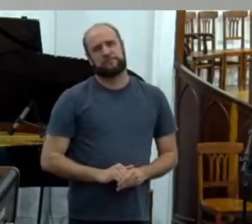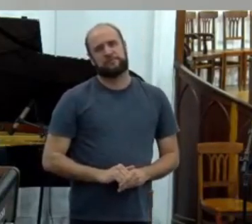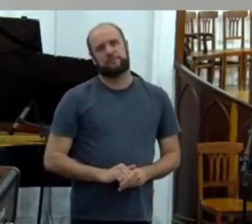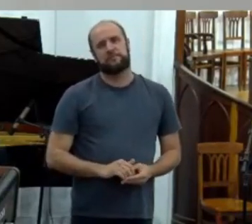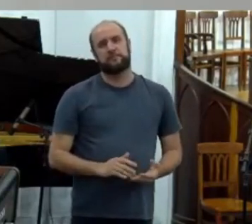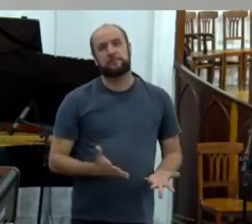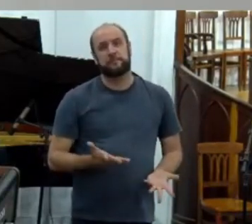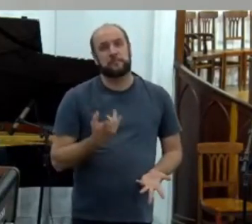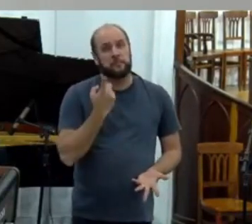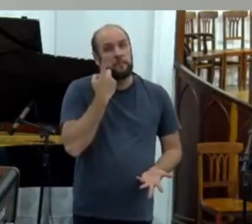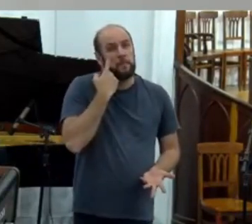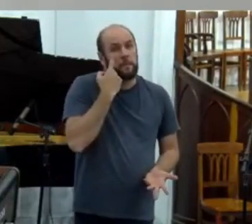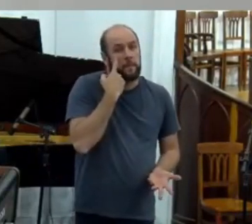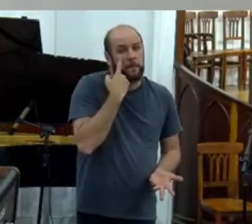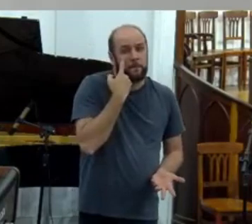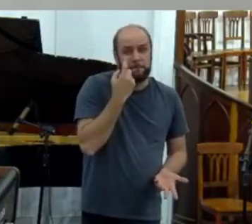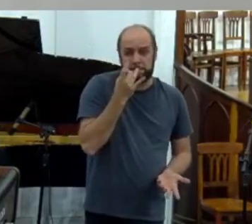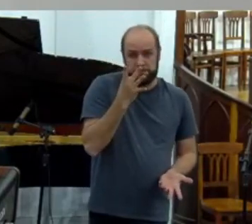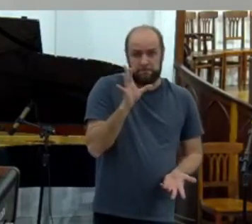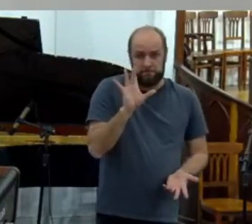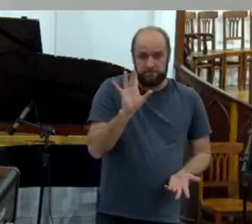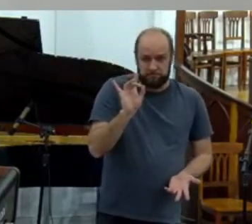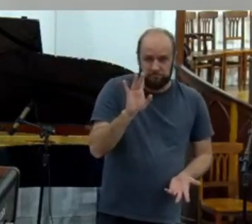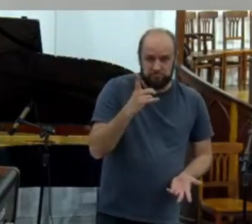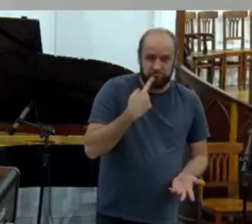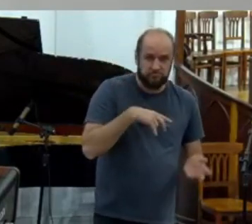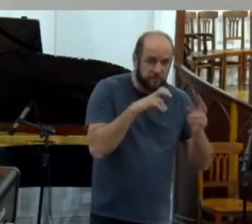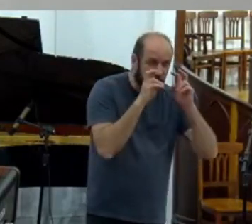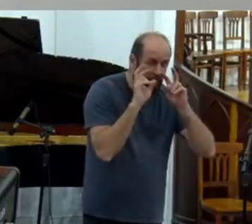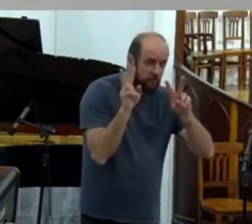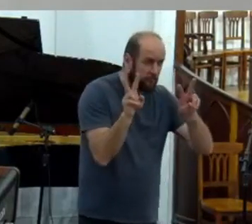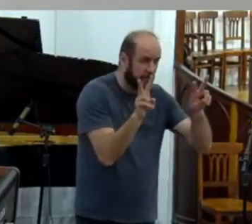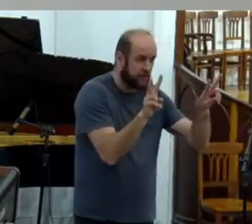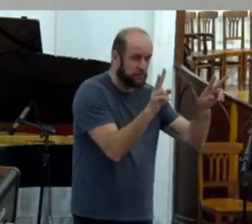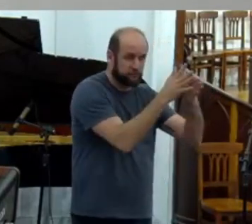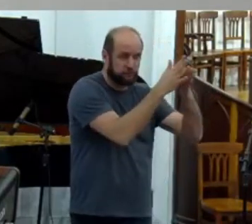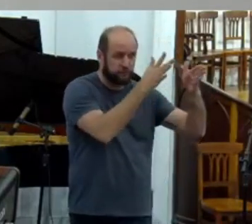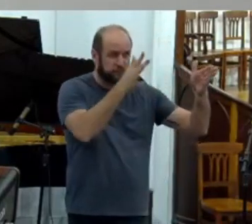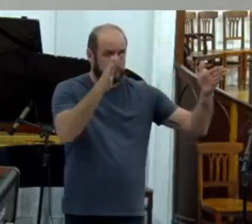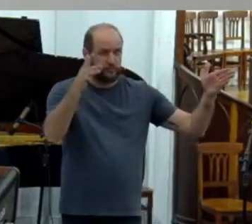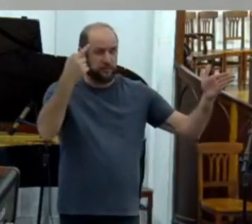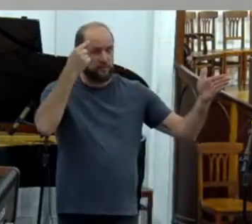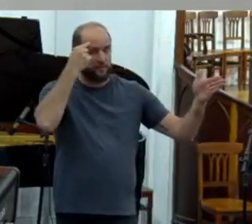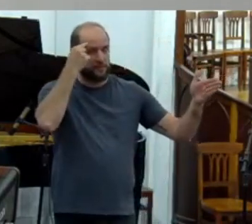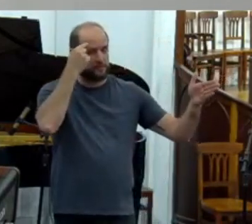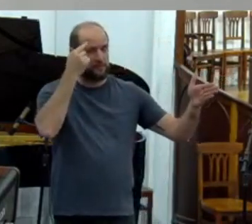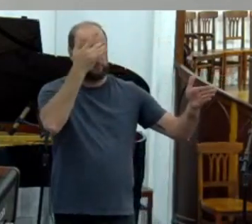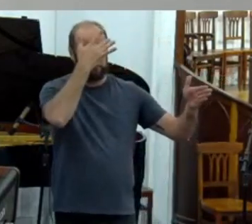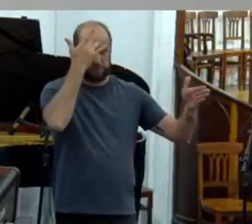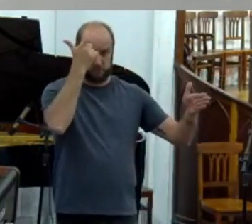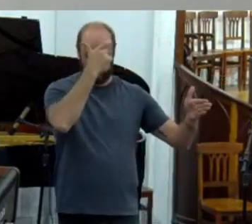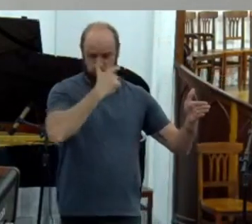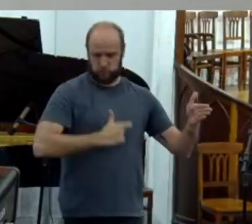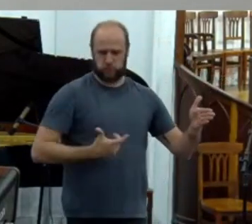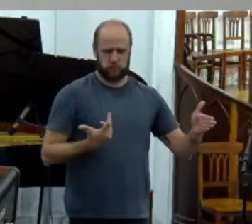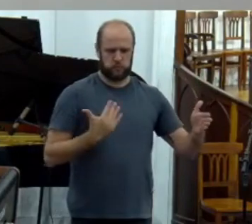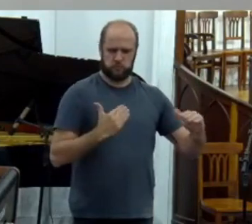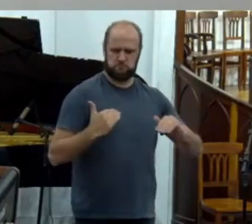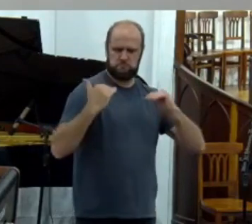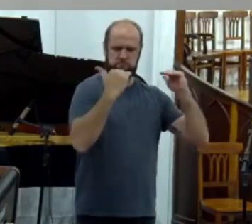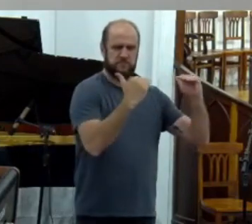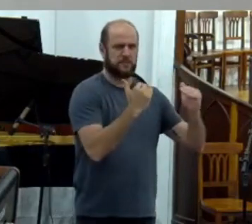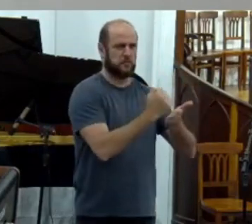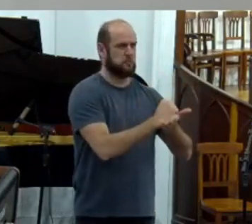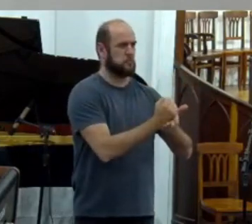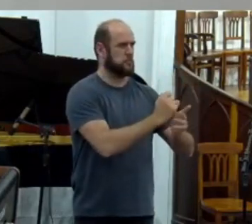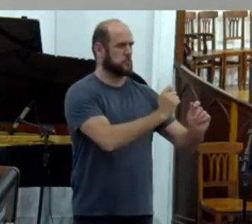Se olharmos simplesmente com os nossos olhos e acreditarmos que o ser humano é soberano sobre a história e sobre a existência, e simplesmente os seus atos têm valor,